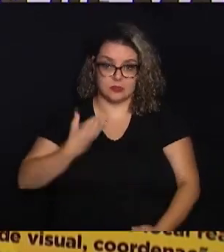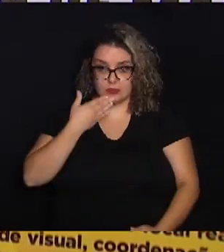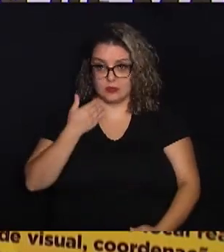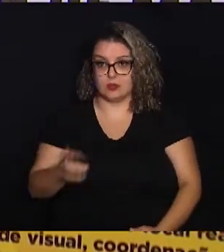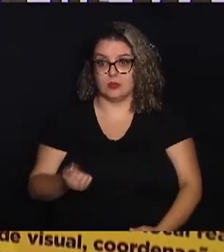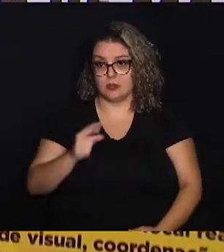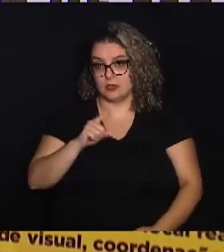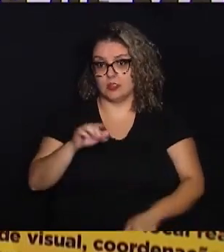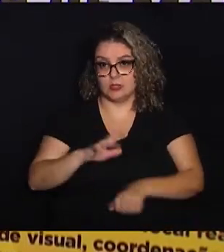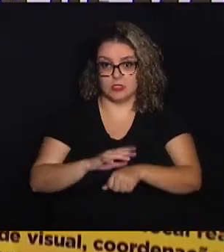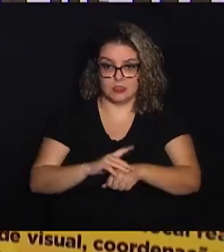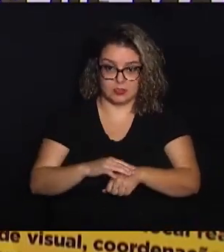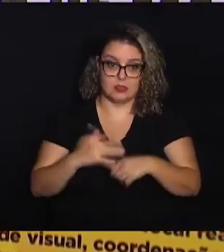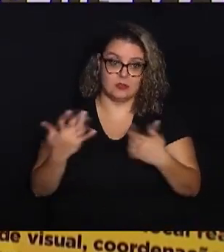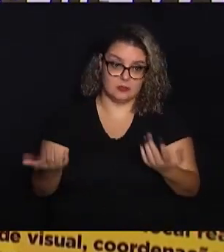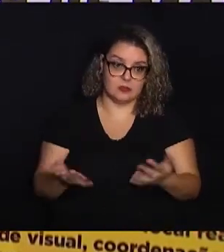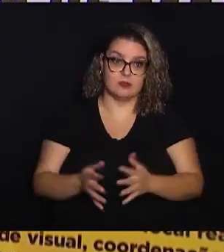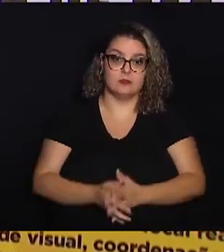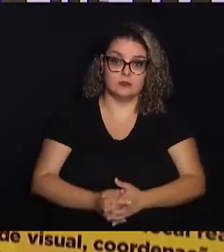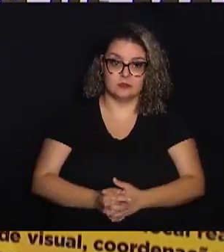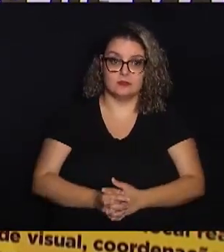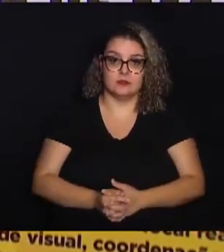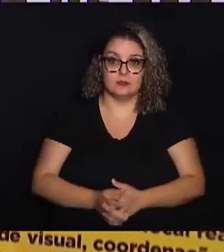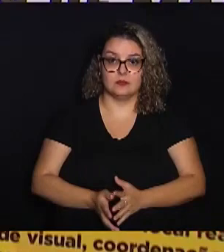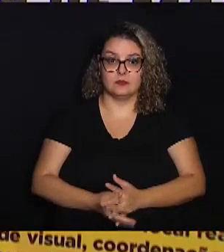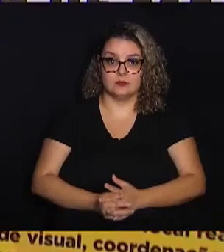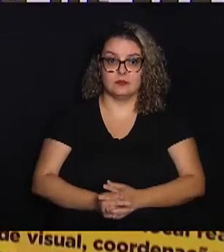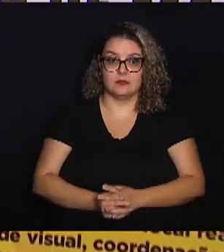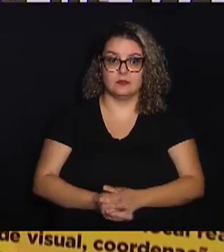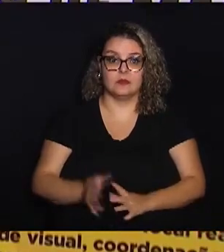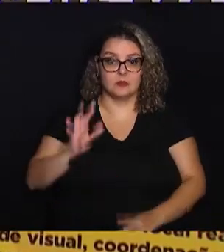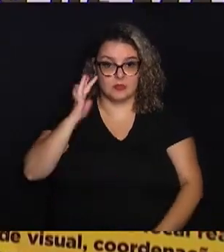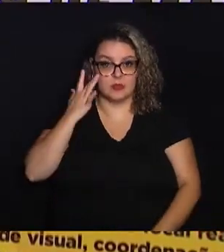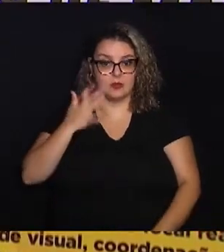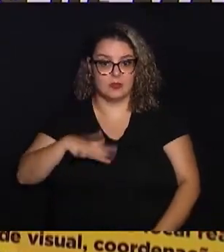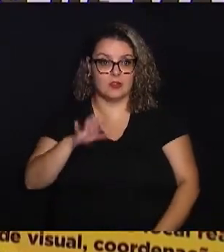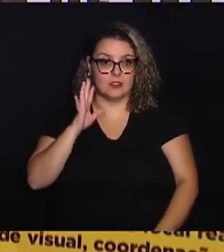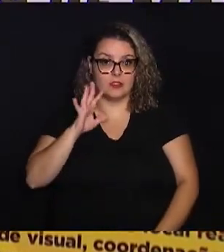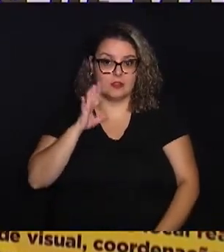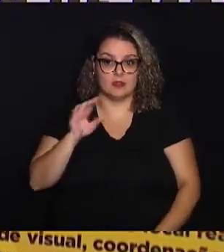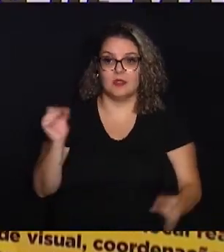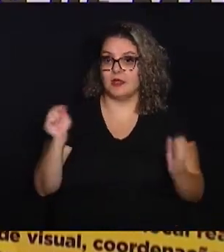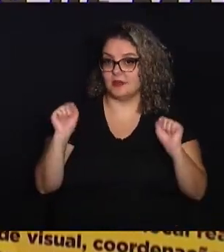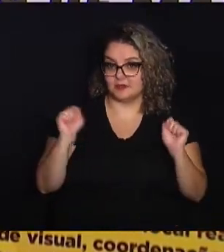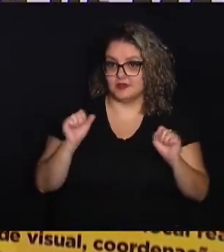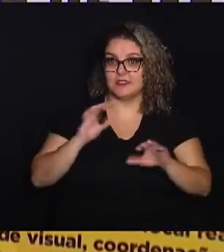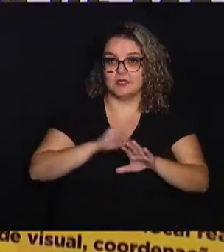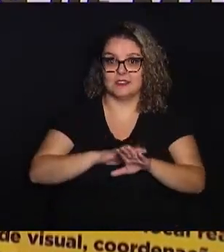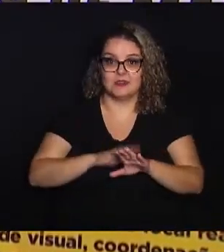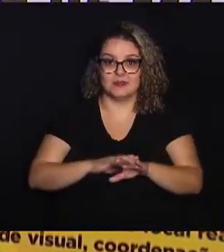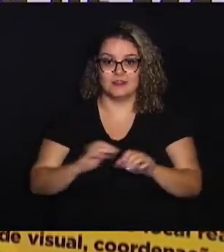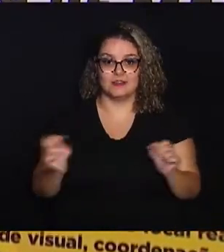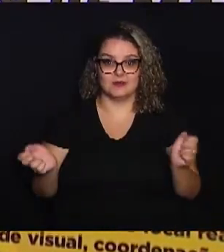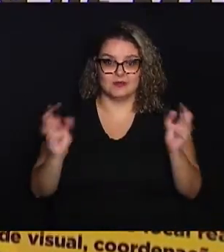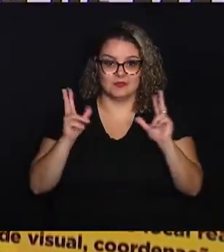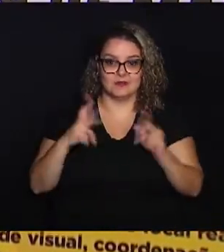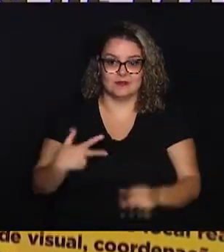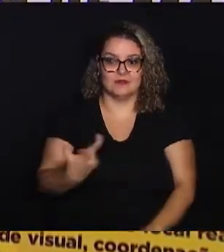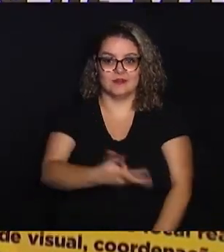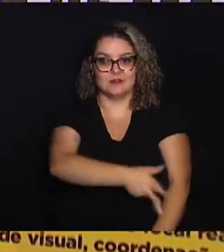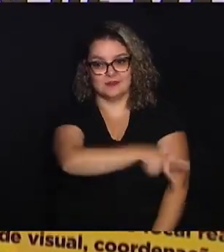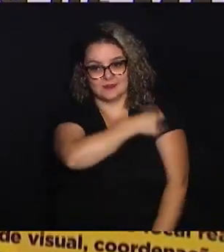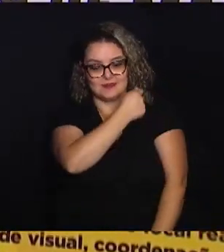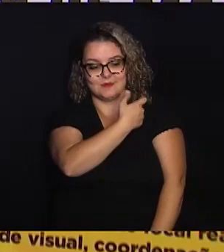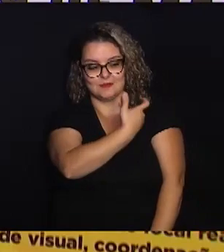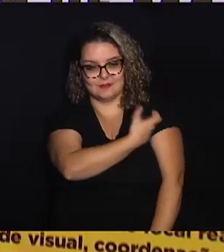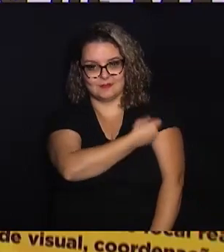ficar doente, enfim. Então eu acho isso muito bacana, amei a ação. Me chamaram, eu já arregacei a manga